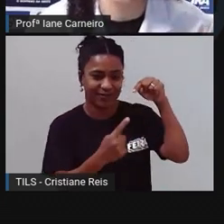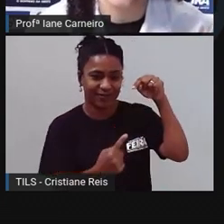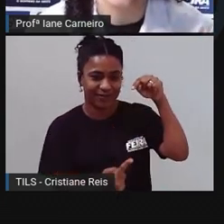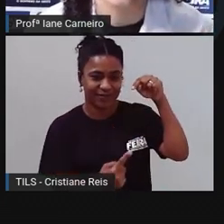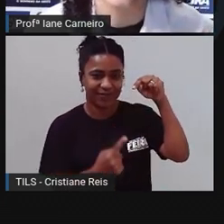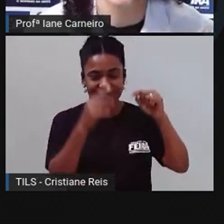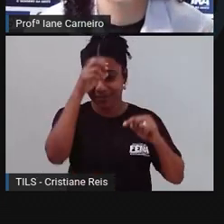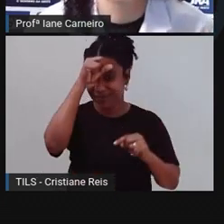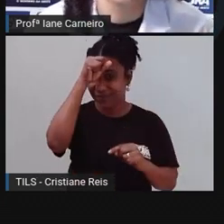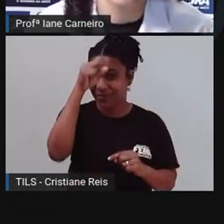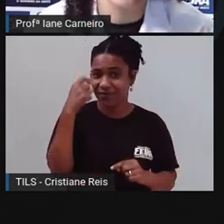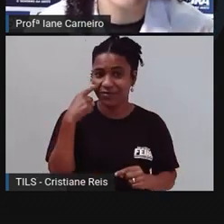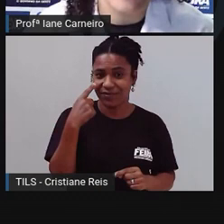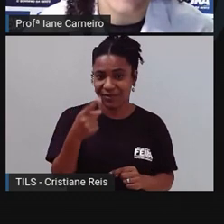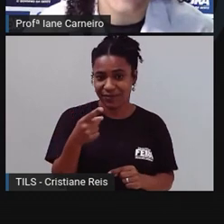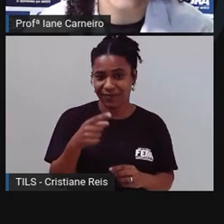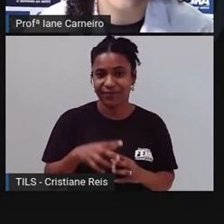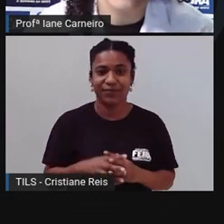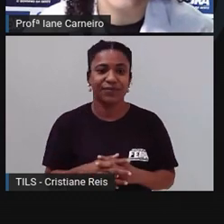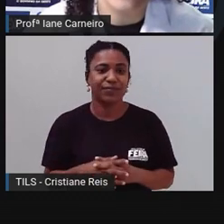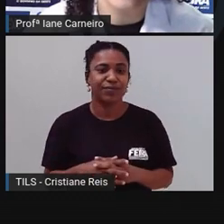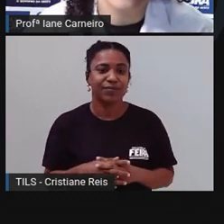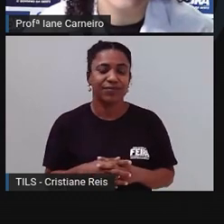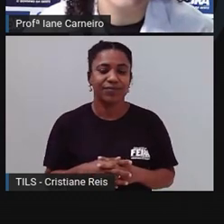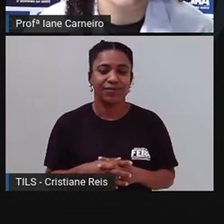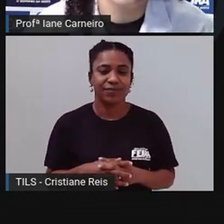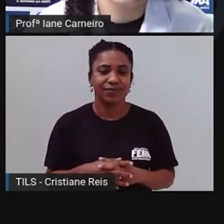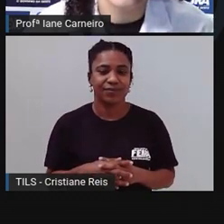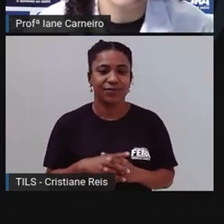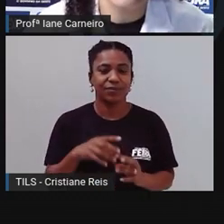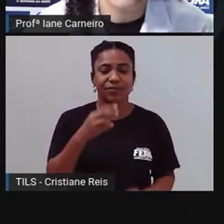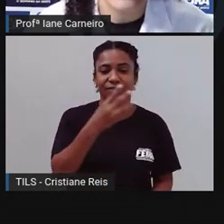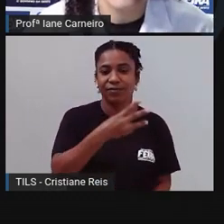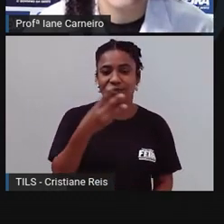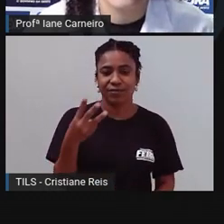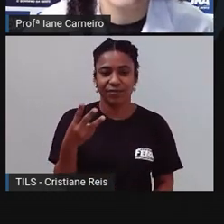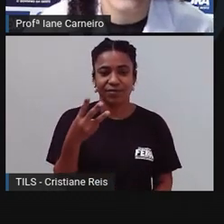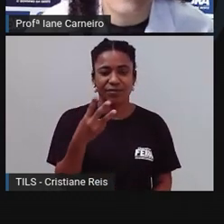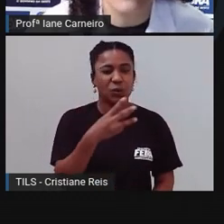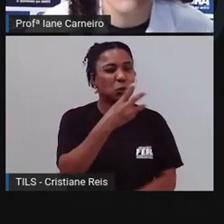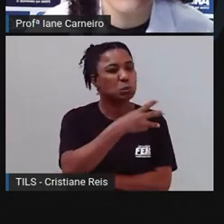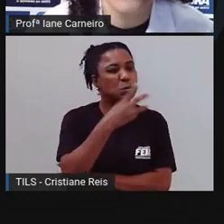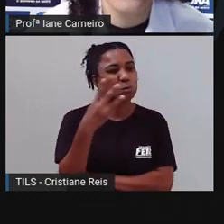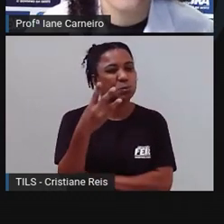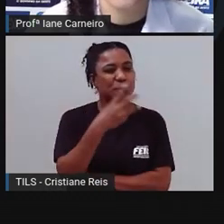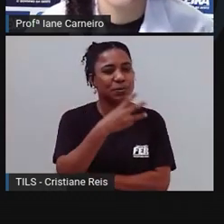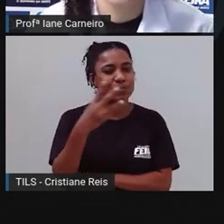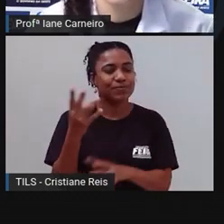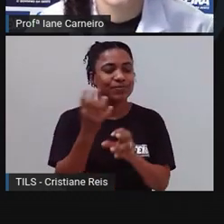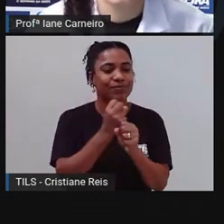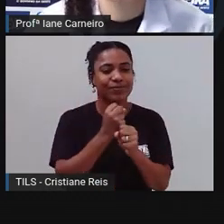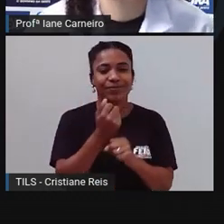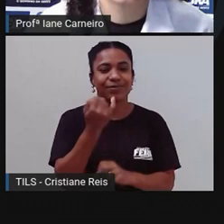se você não souber ainda. Então a gente vai juntar essa, ó. Três mais três. Quem sabe?